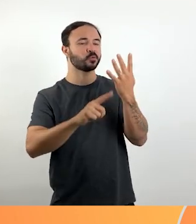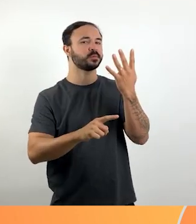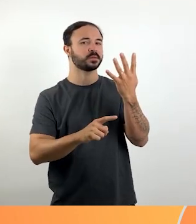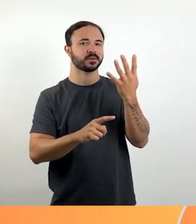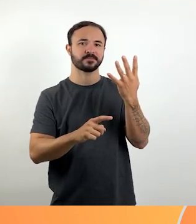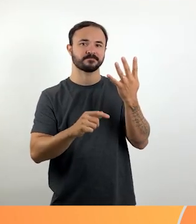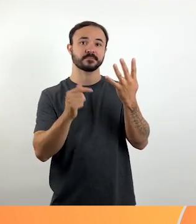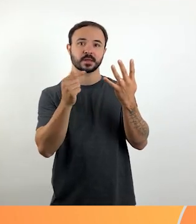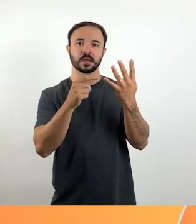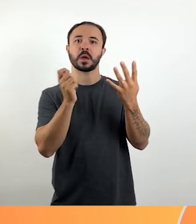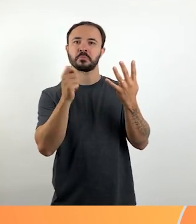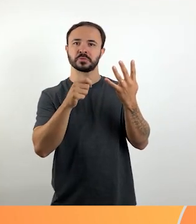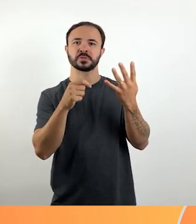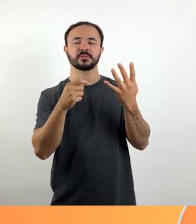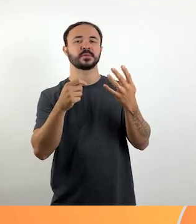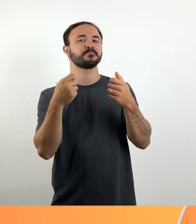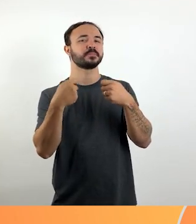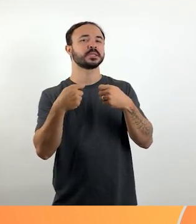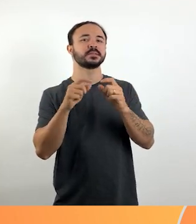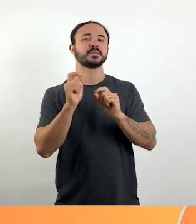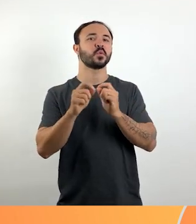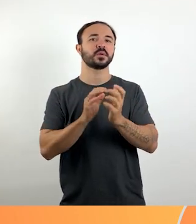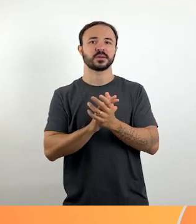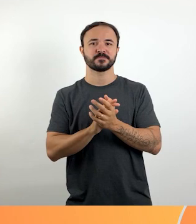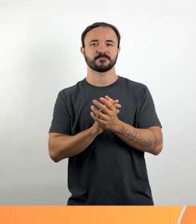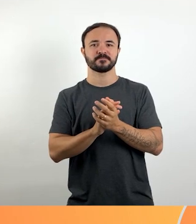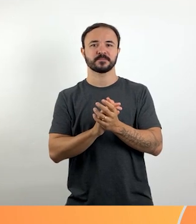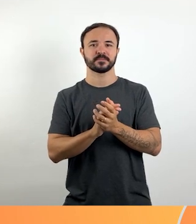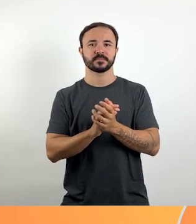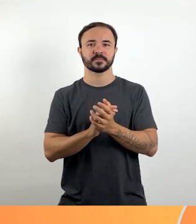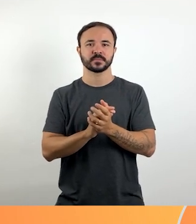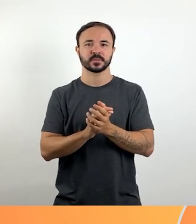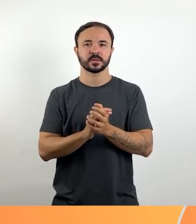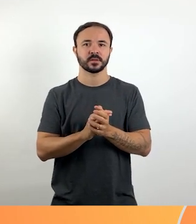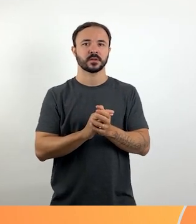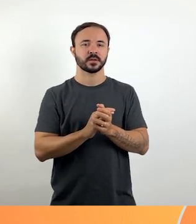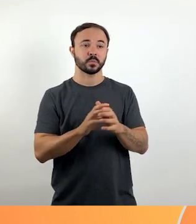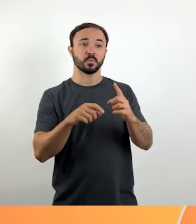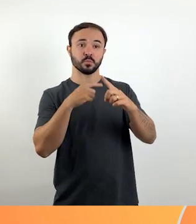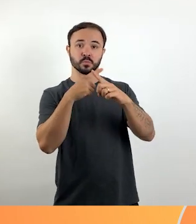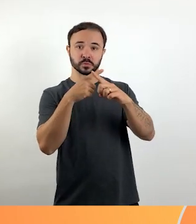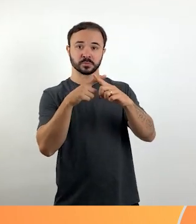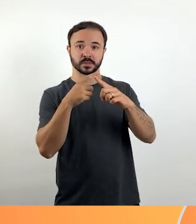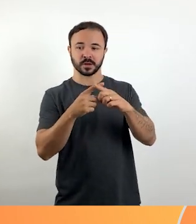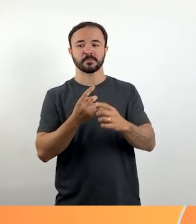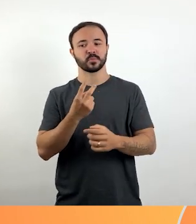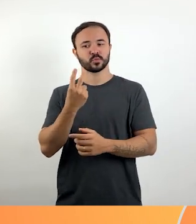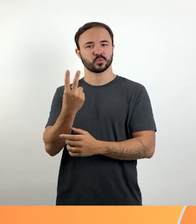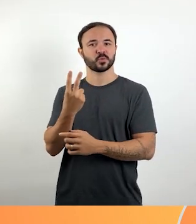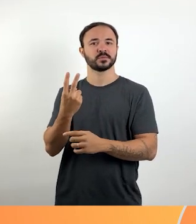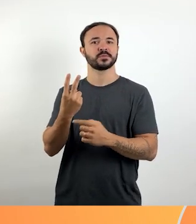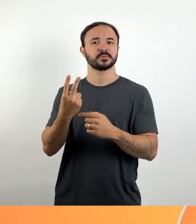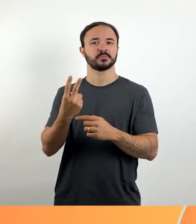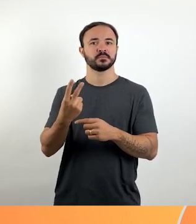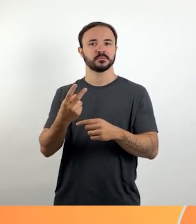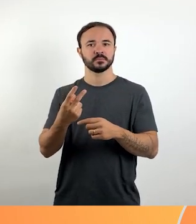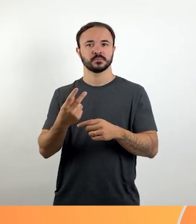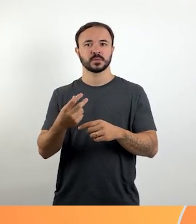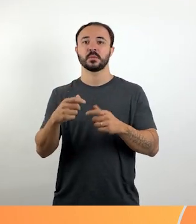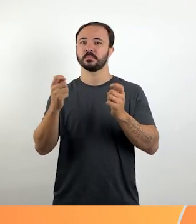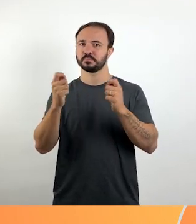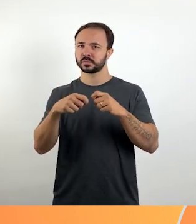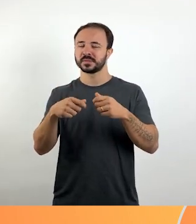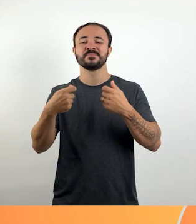números que têm que ser necessariamente múltiplos de 2. E agora a ideia é o quê? Se a gente tem que escrever